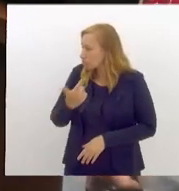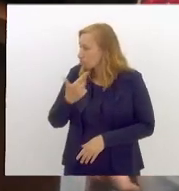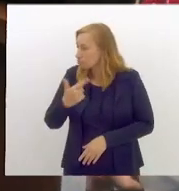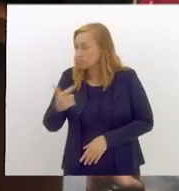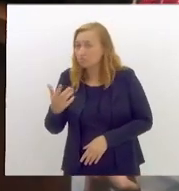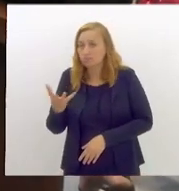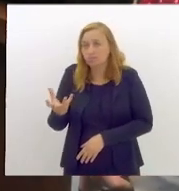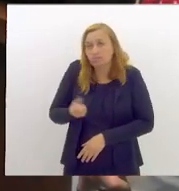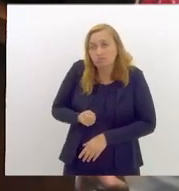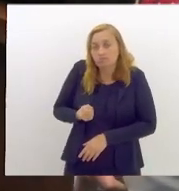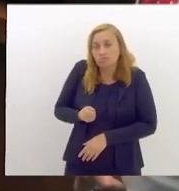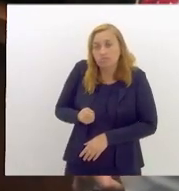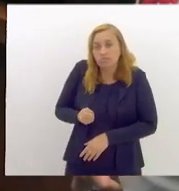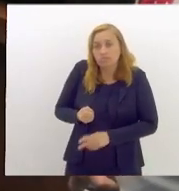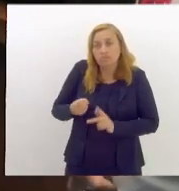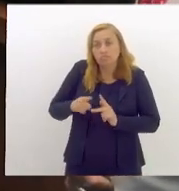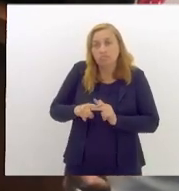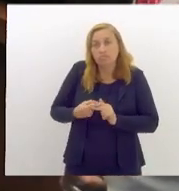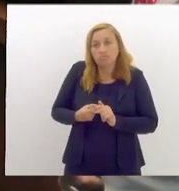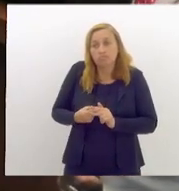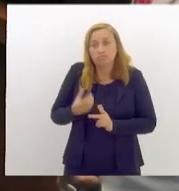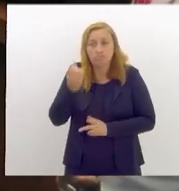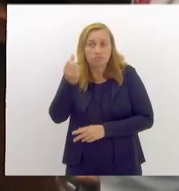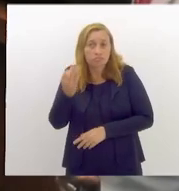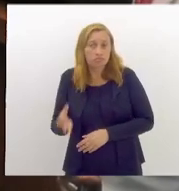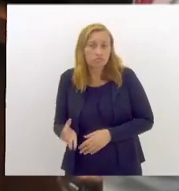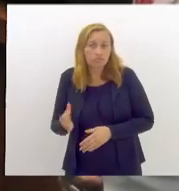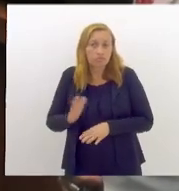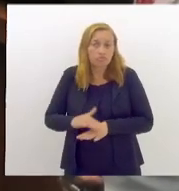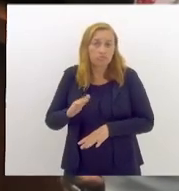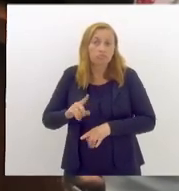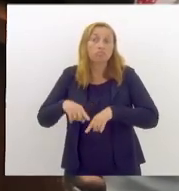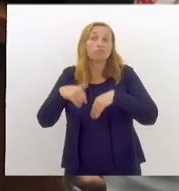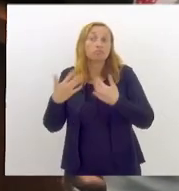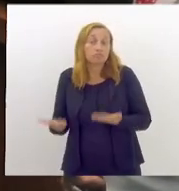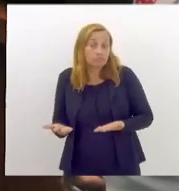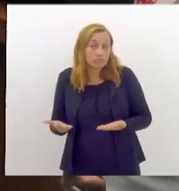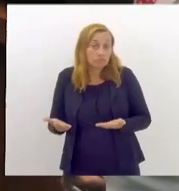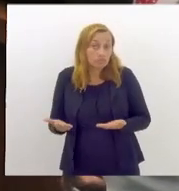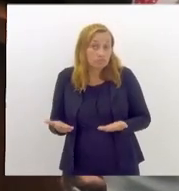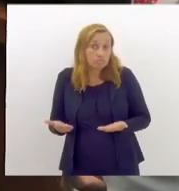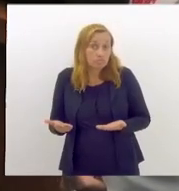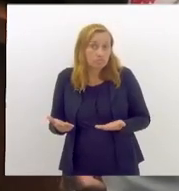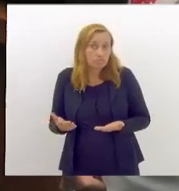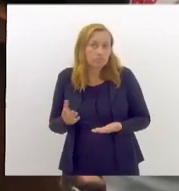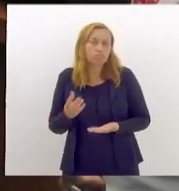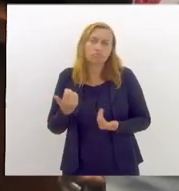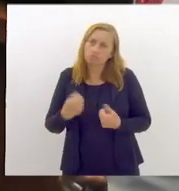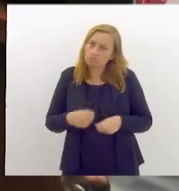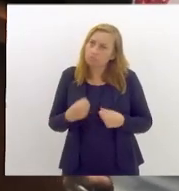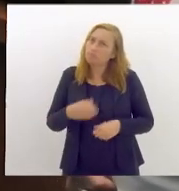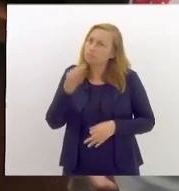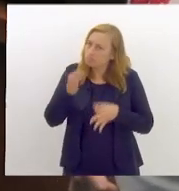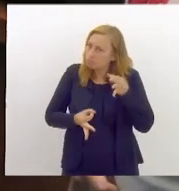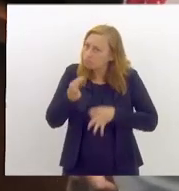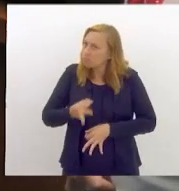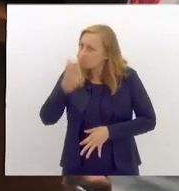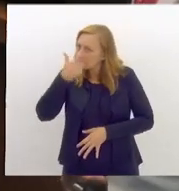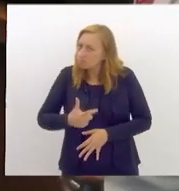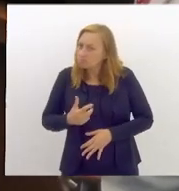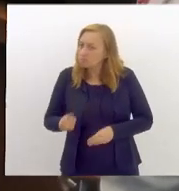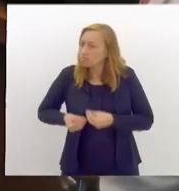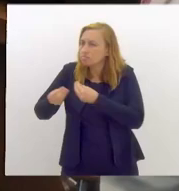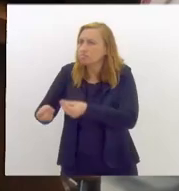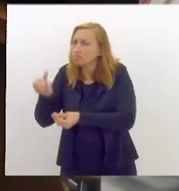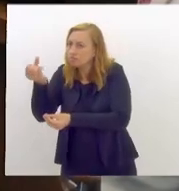recebendo essa reposição mais do que 6% estamos tendo ostentando ser justos dar os seis por cento